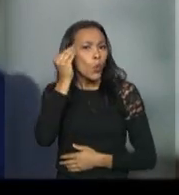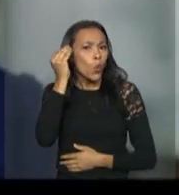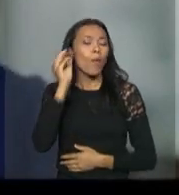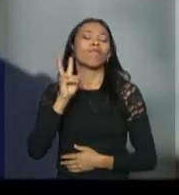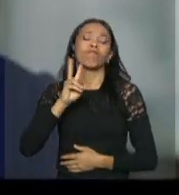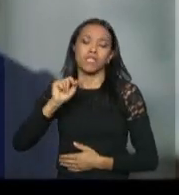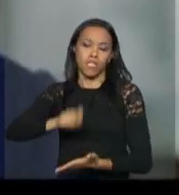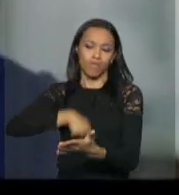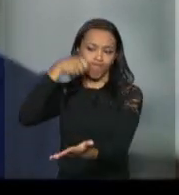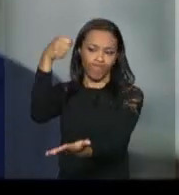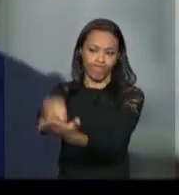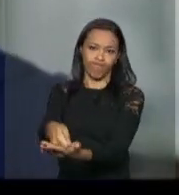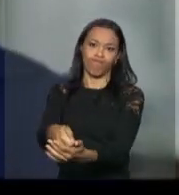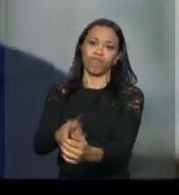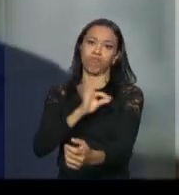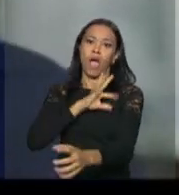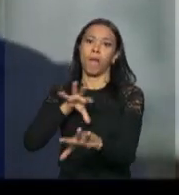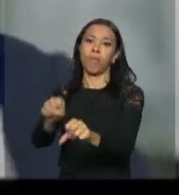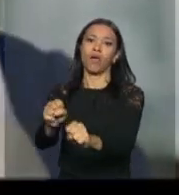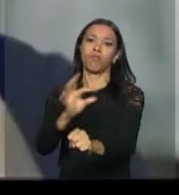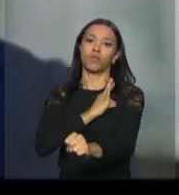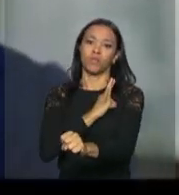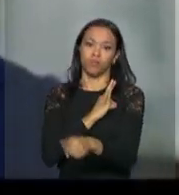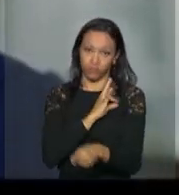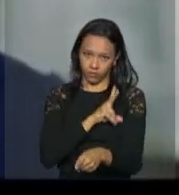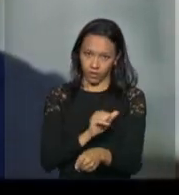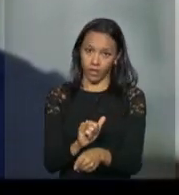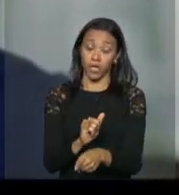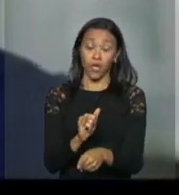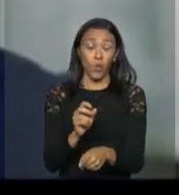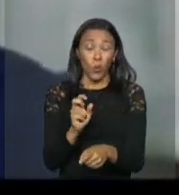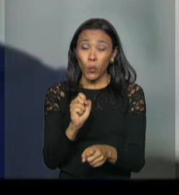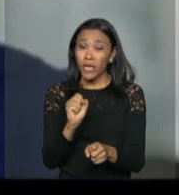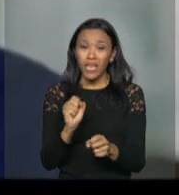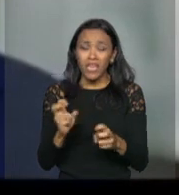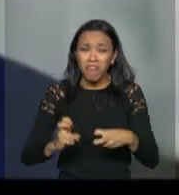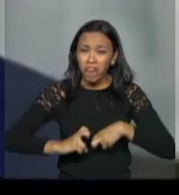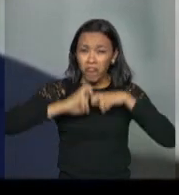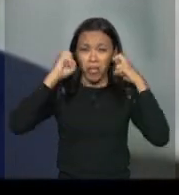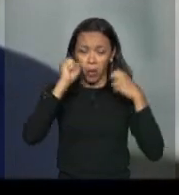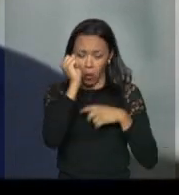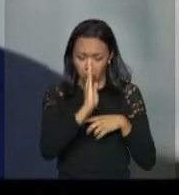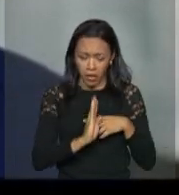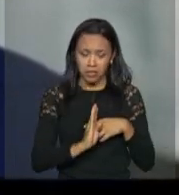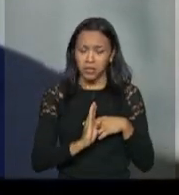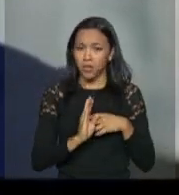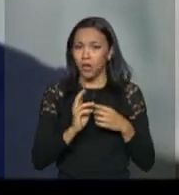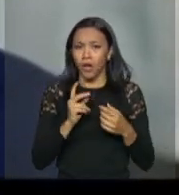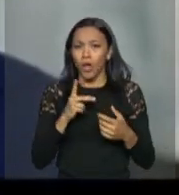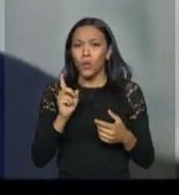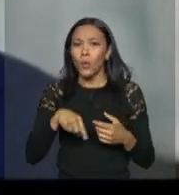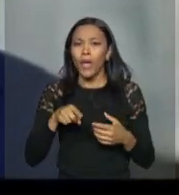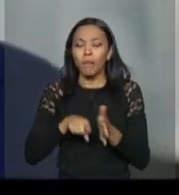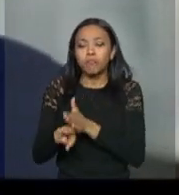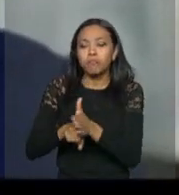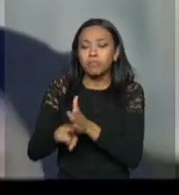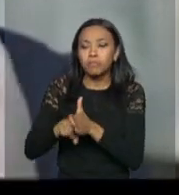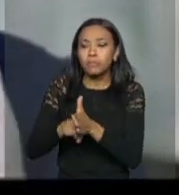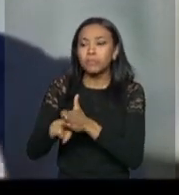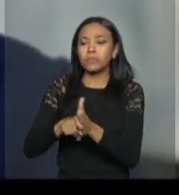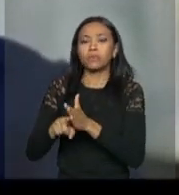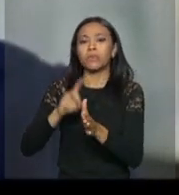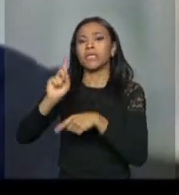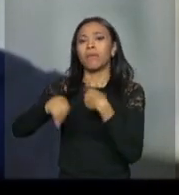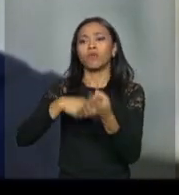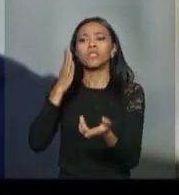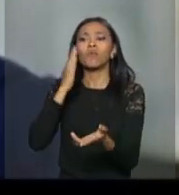sejam punidos com rigor. O que envergonha um país não é apurar, investigar e mostrar. O que